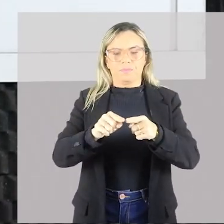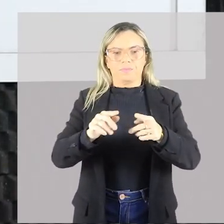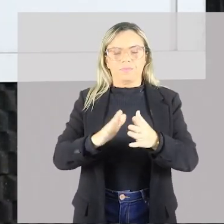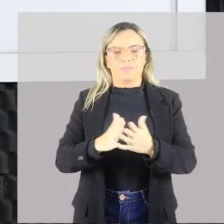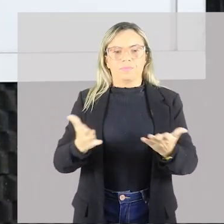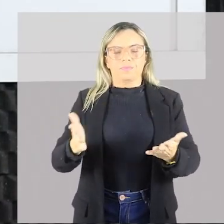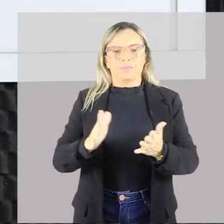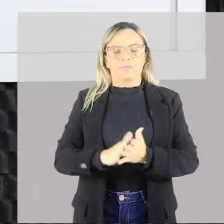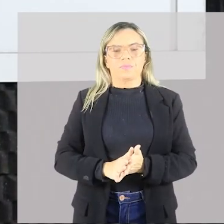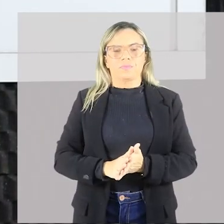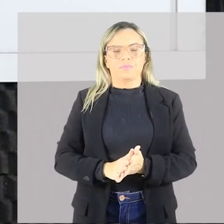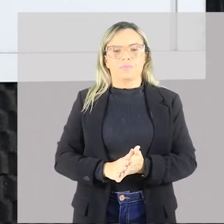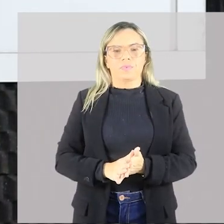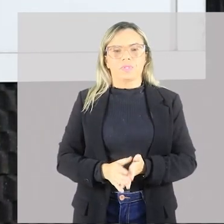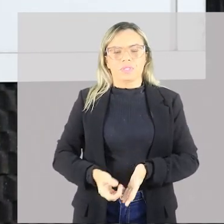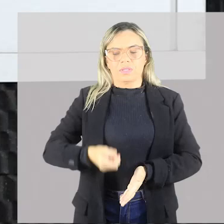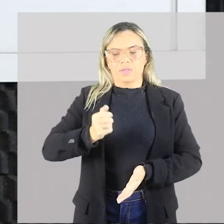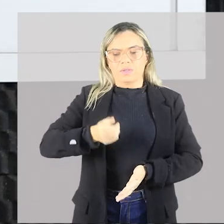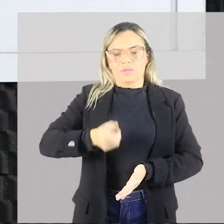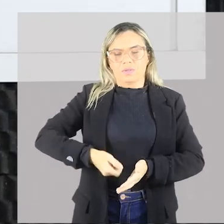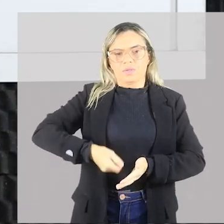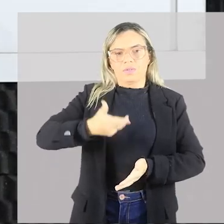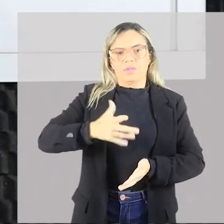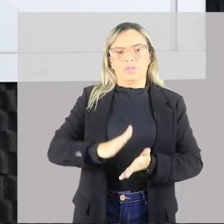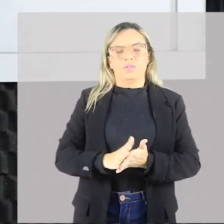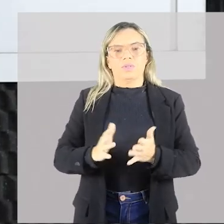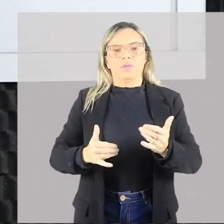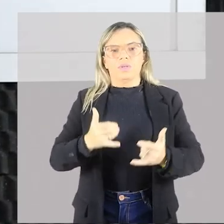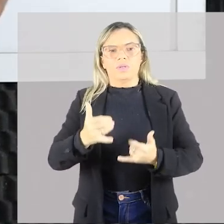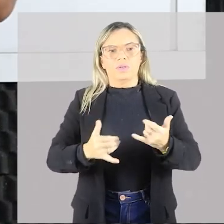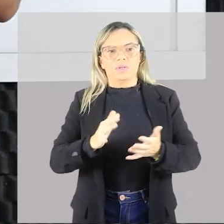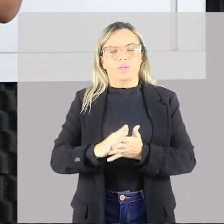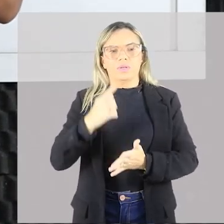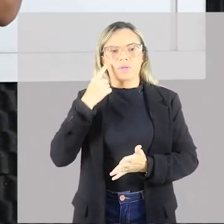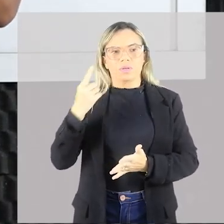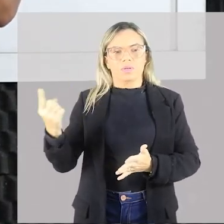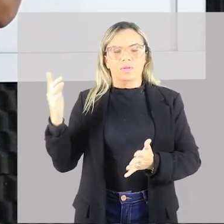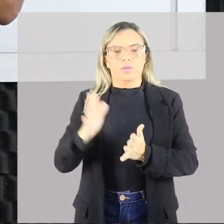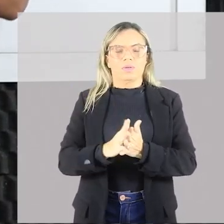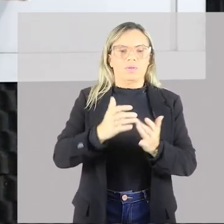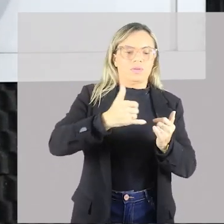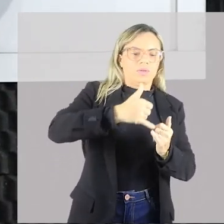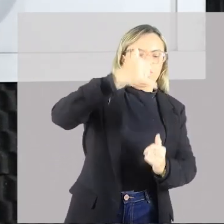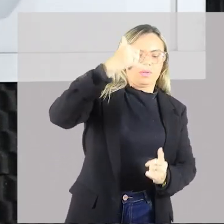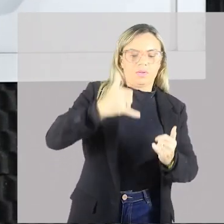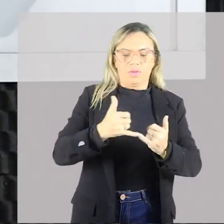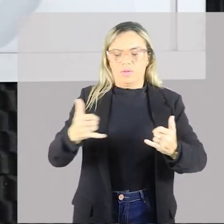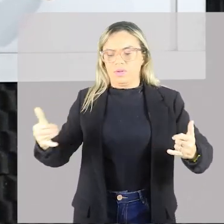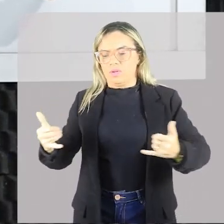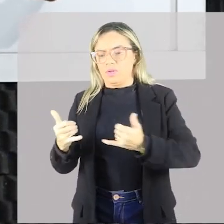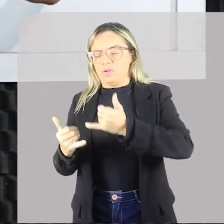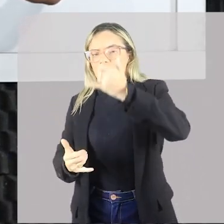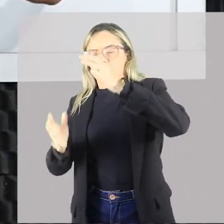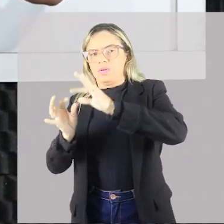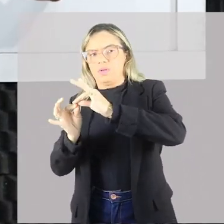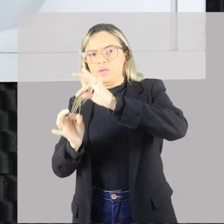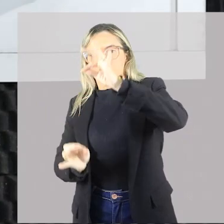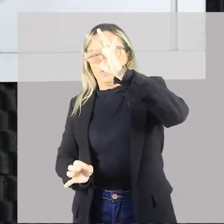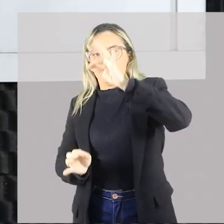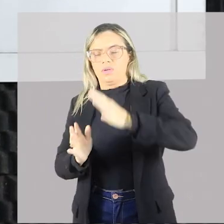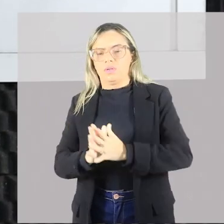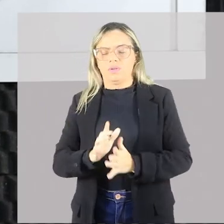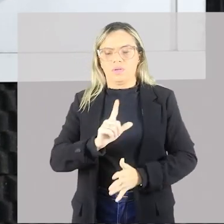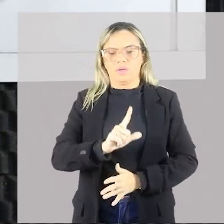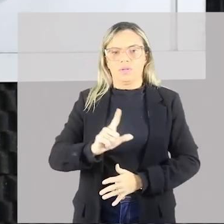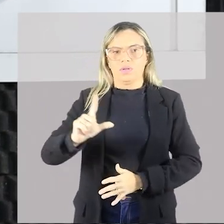formato do dado que a gente joga, né? Nesse caso, todas as arestas medem a mesma coisa. Ó. Comprimento é L, largura